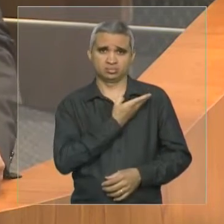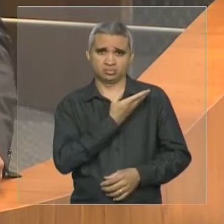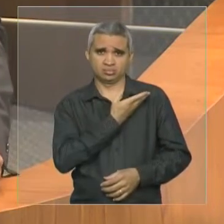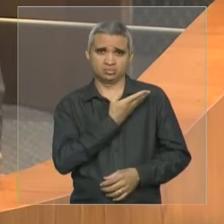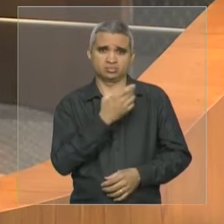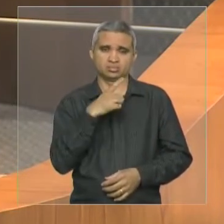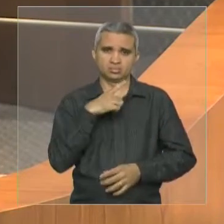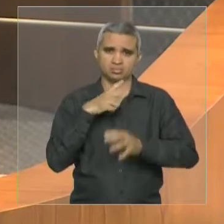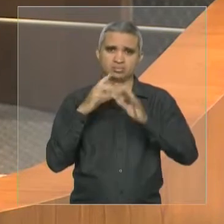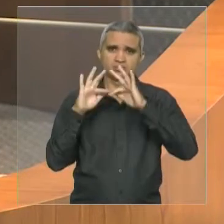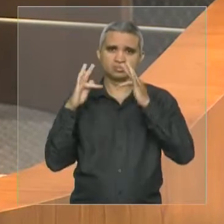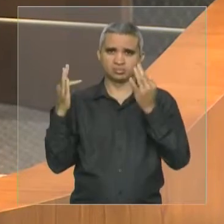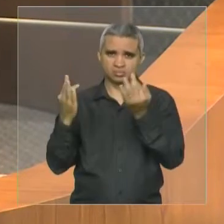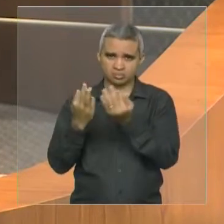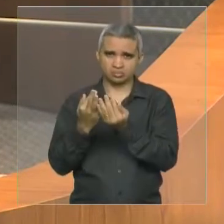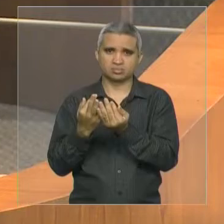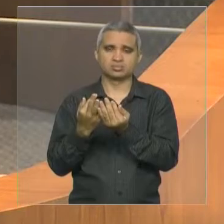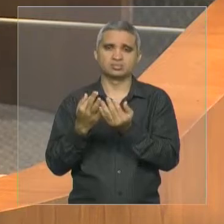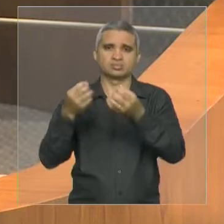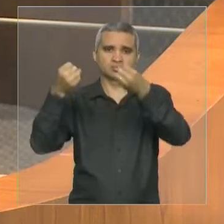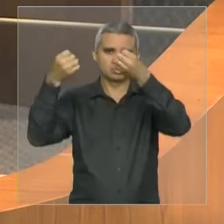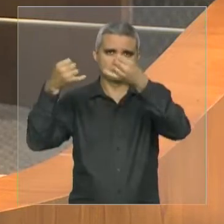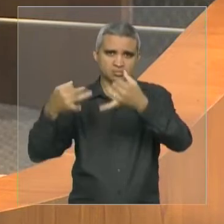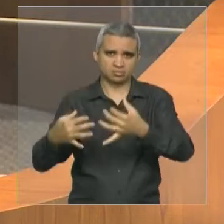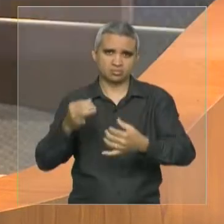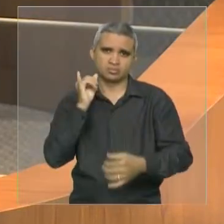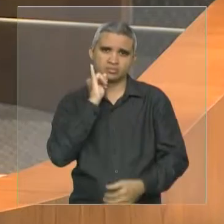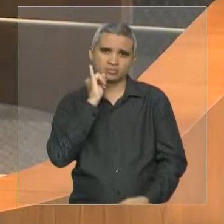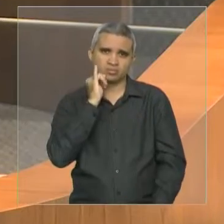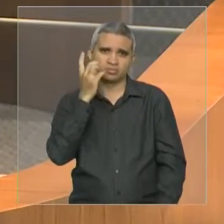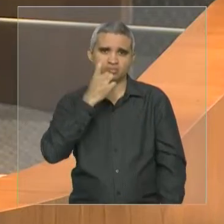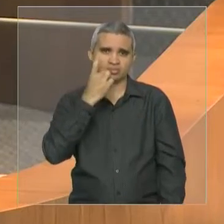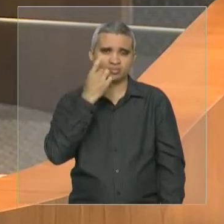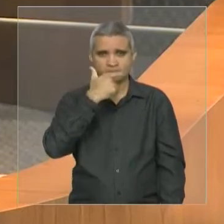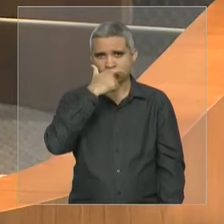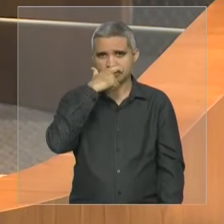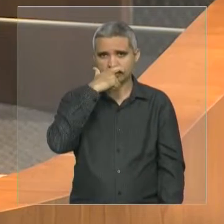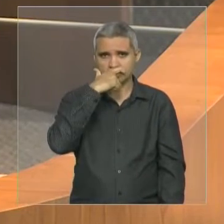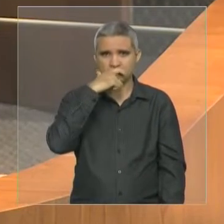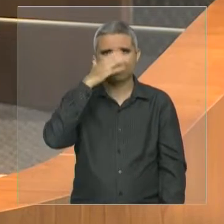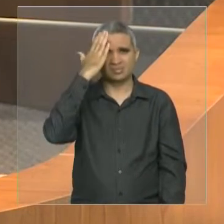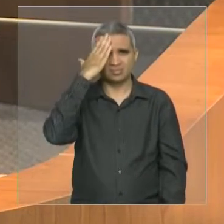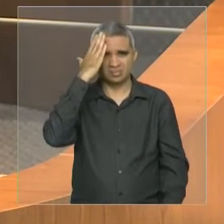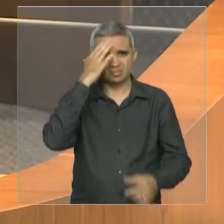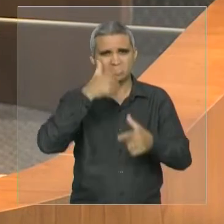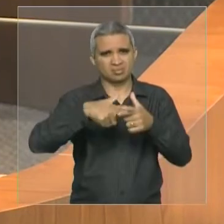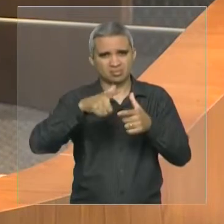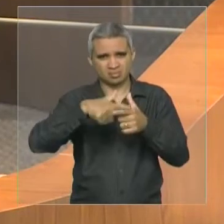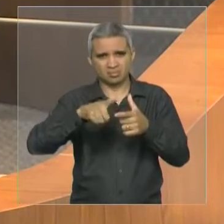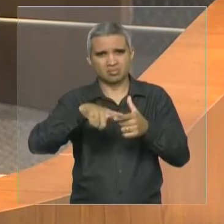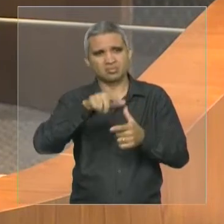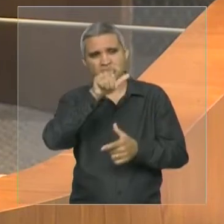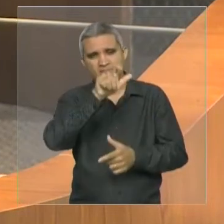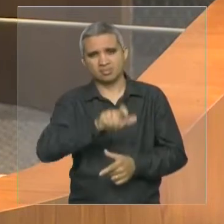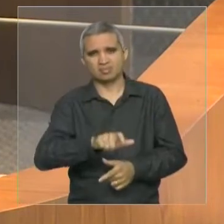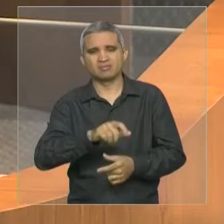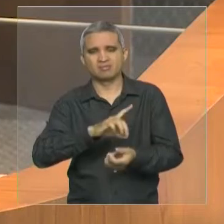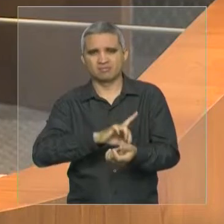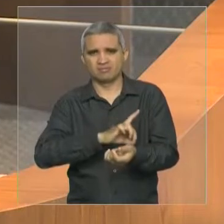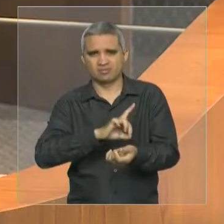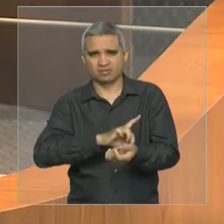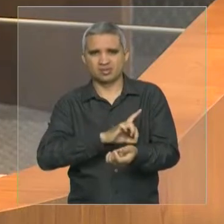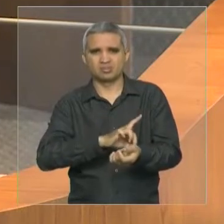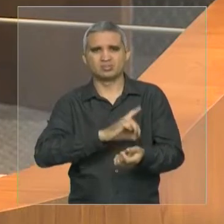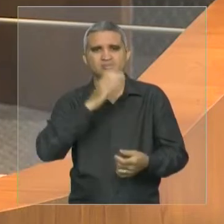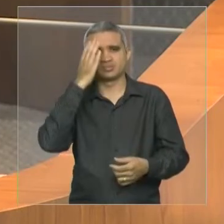parentes, nós temos aqui, como eu citei aqui o caso do deputado César Pires, que sabe dessa problemática, porque vive o seu dia a dia e sabe da situação